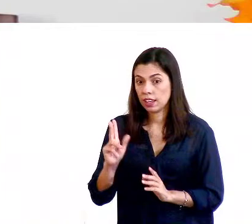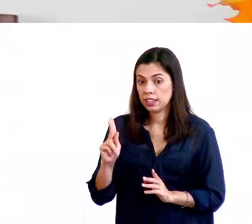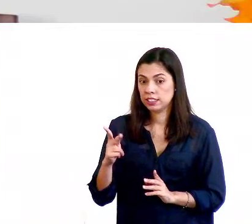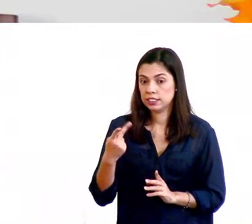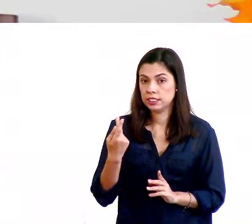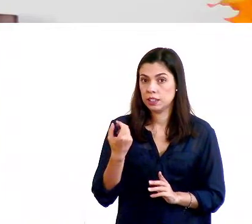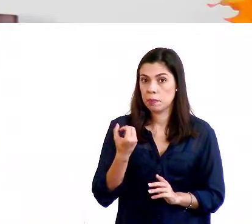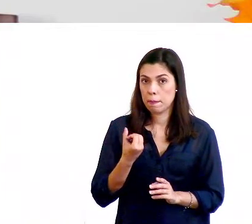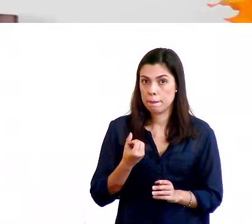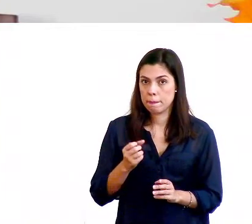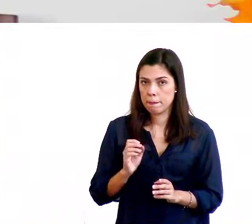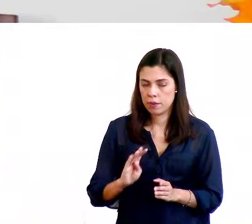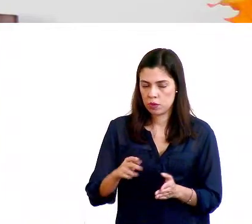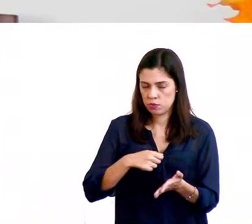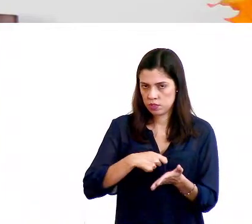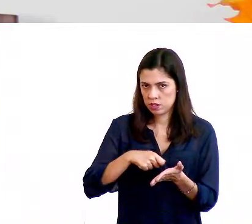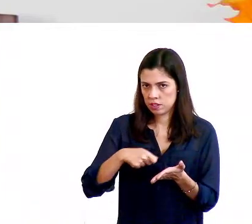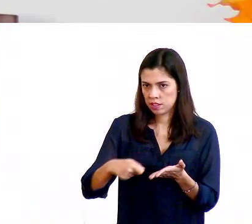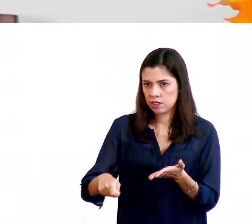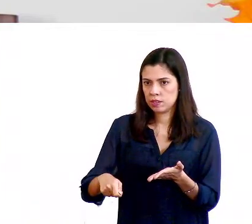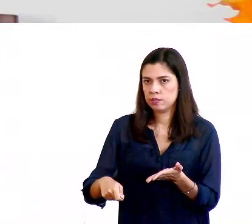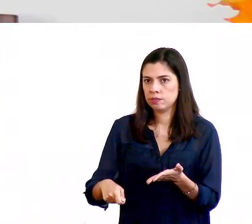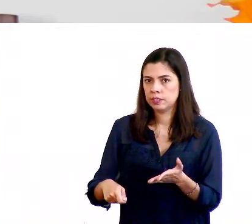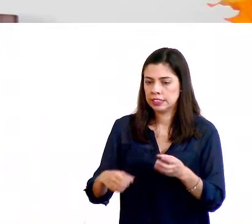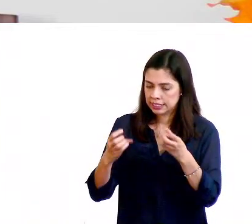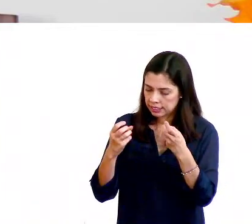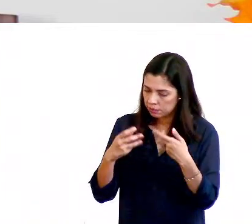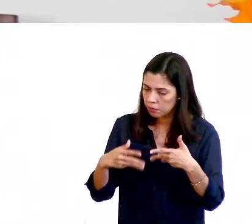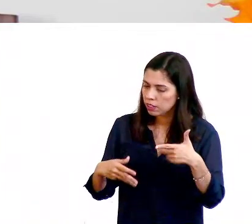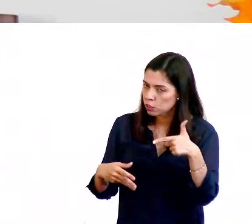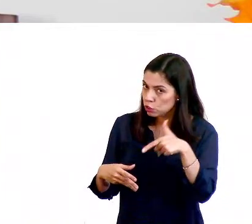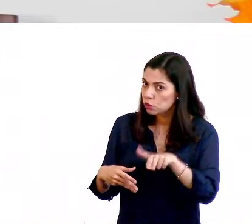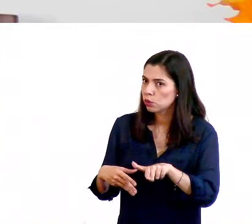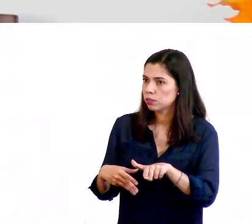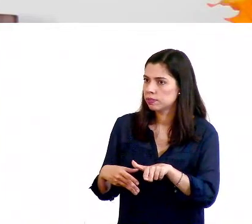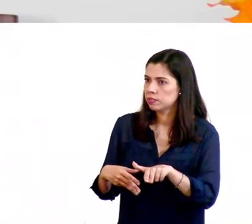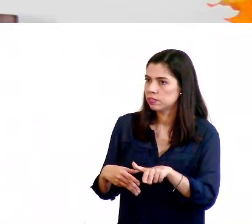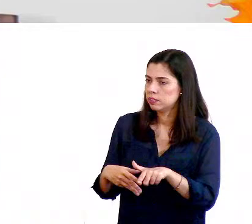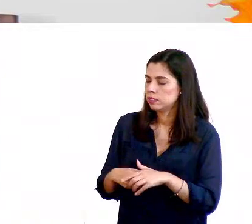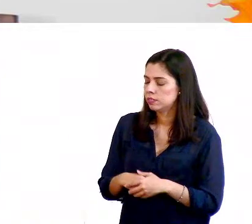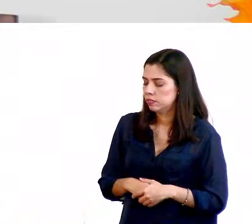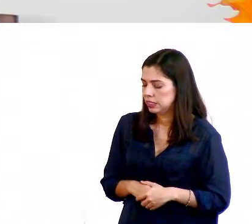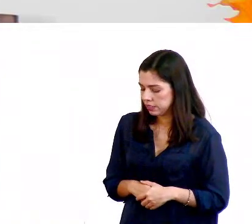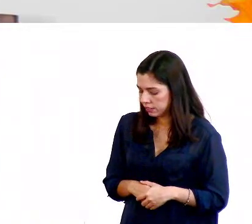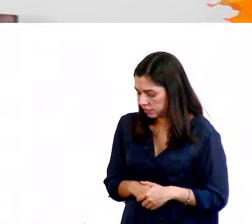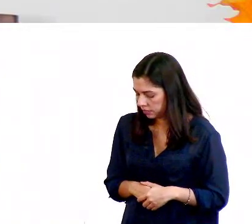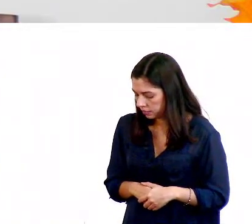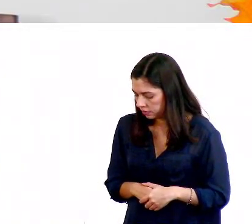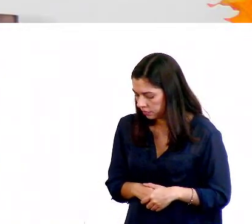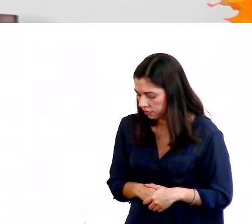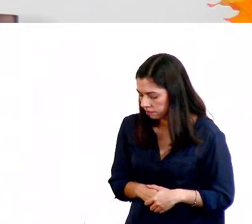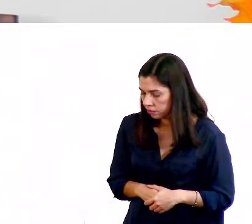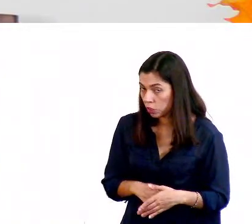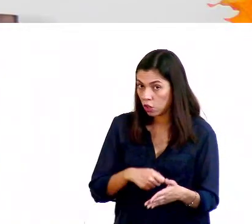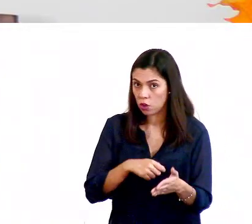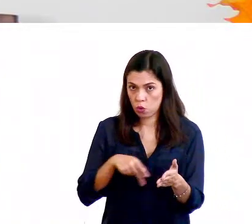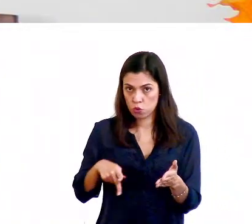uma maneira de explicar isso para nós. Quando ele diz, na sequência,